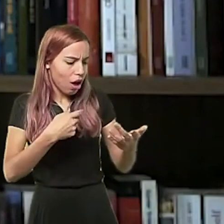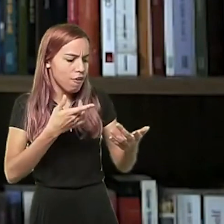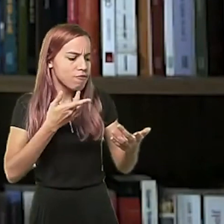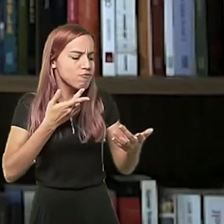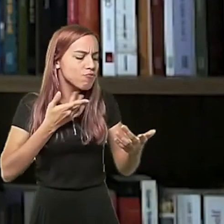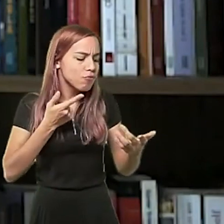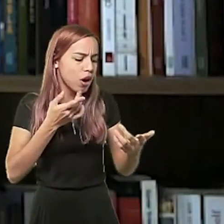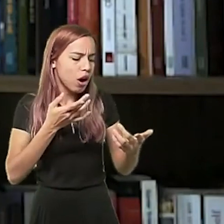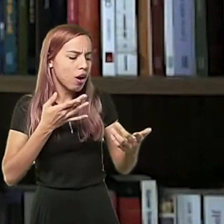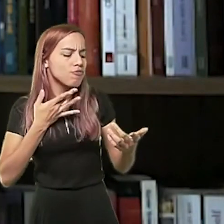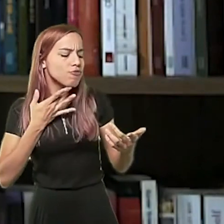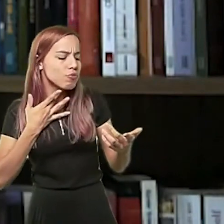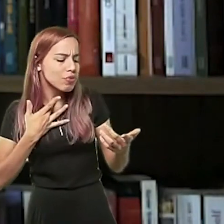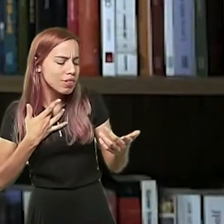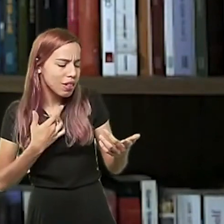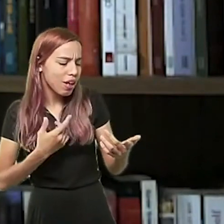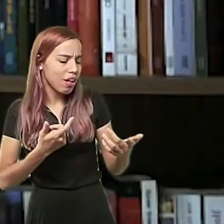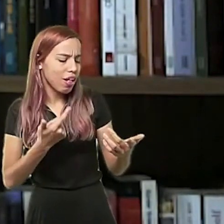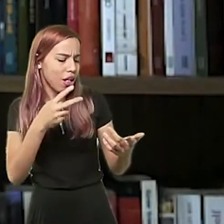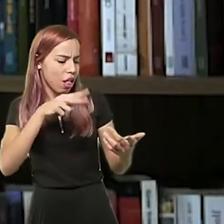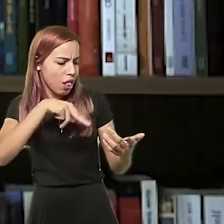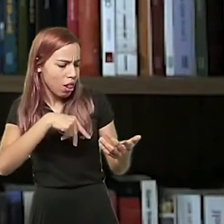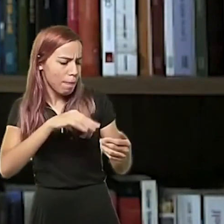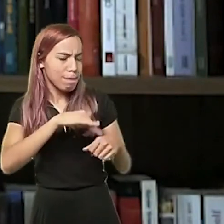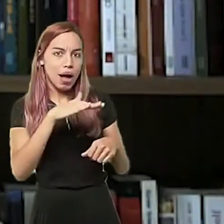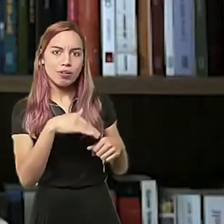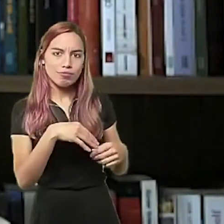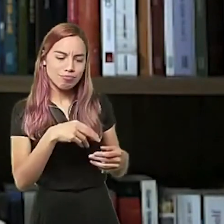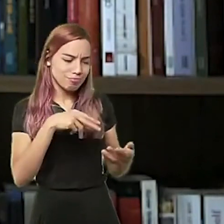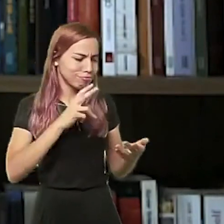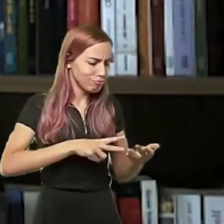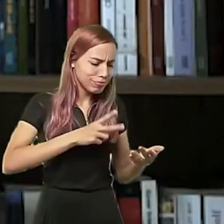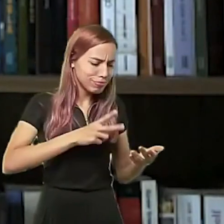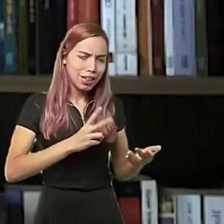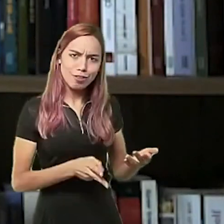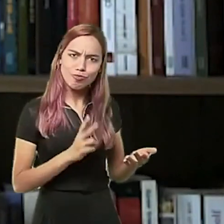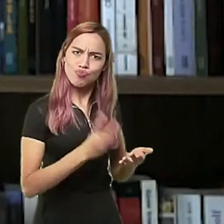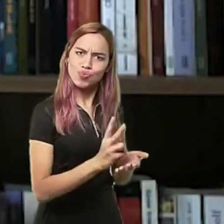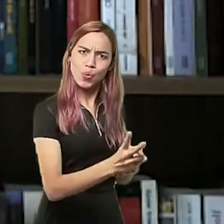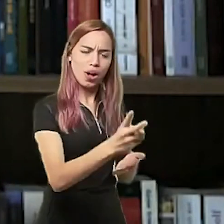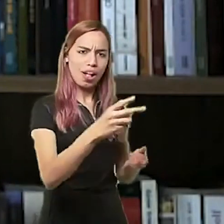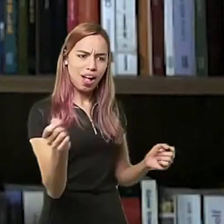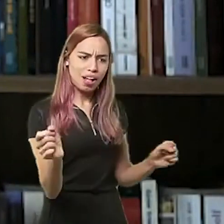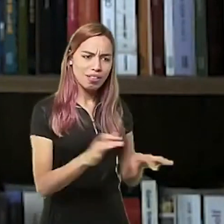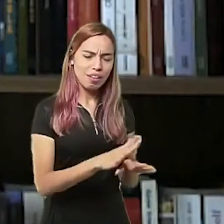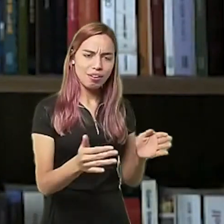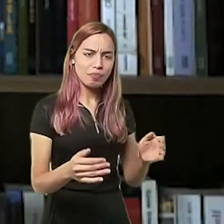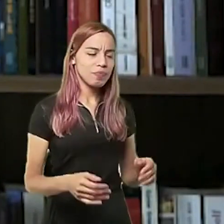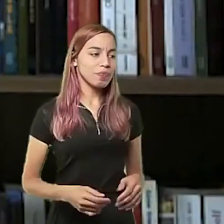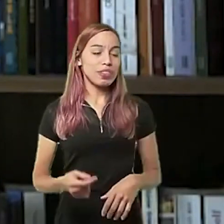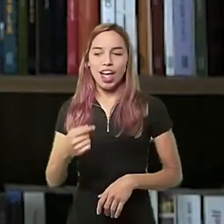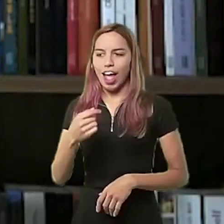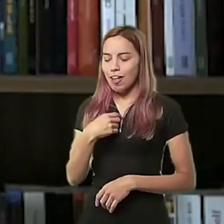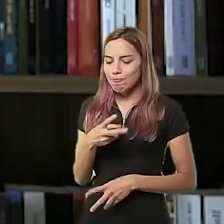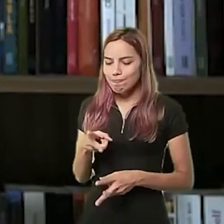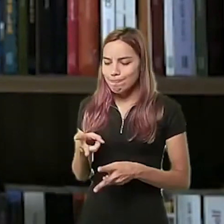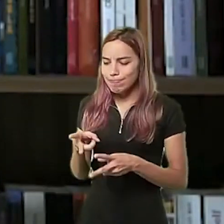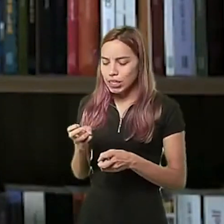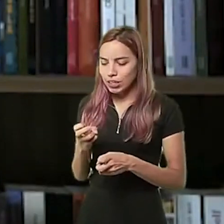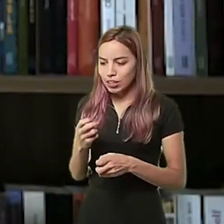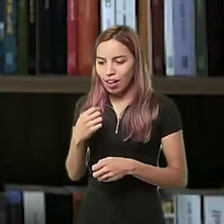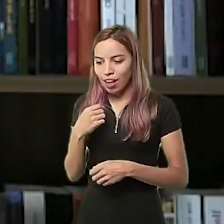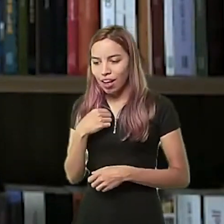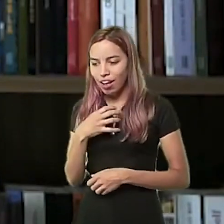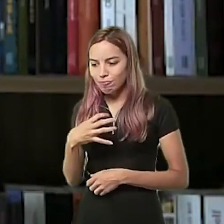era a primeira leitora e ela me deu um ânimo, né? E aí eu disse, foi mera coincidência